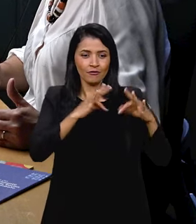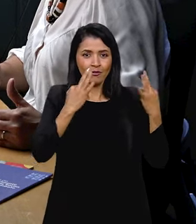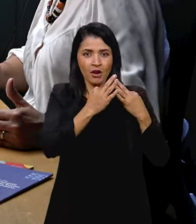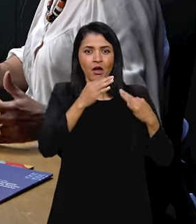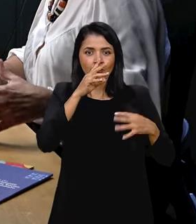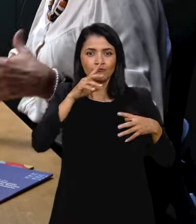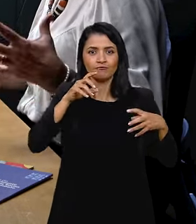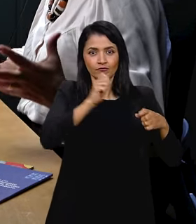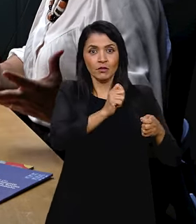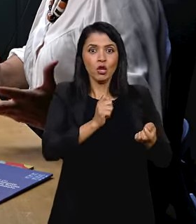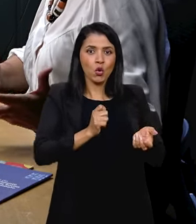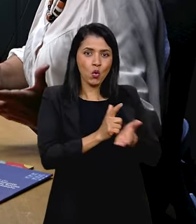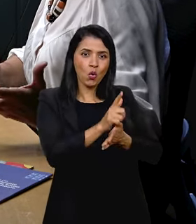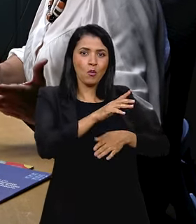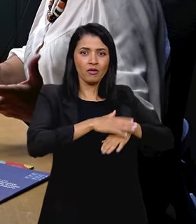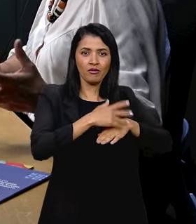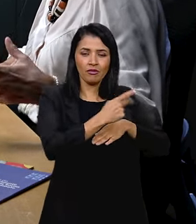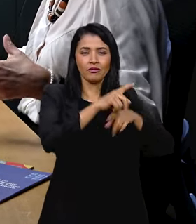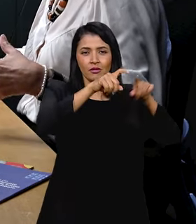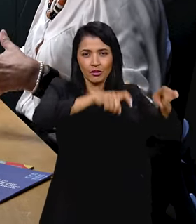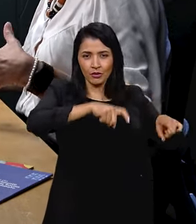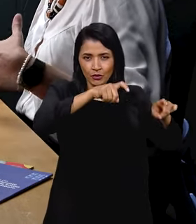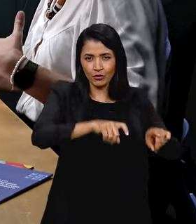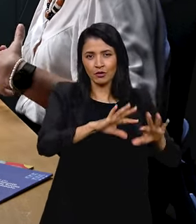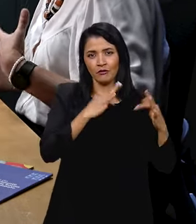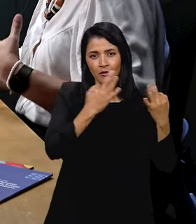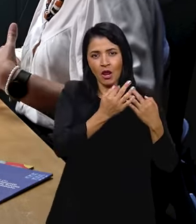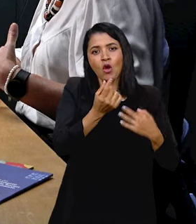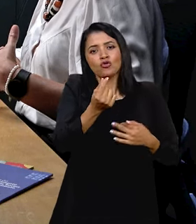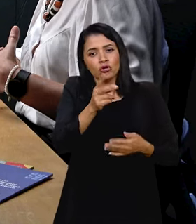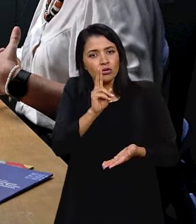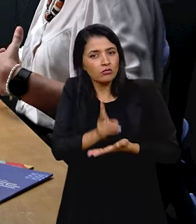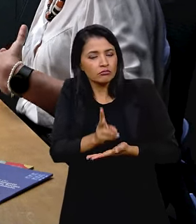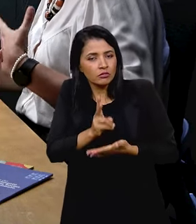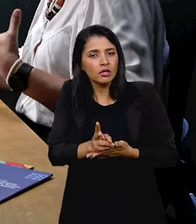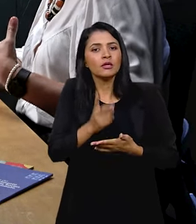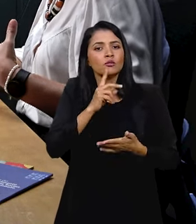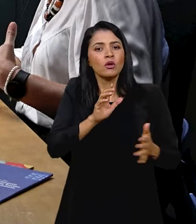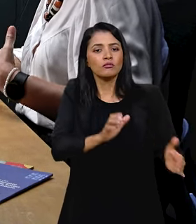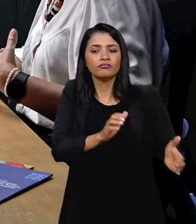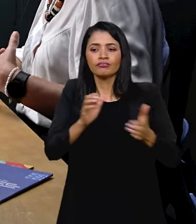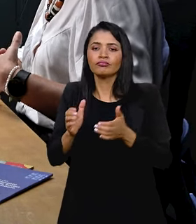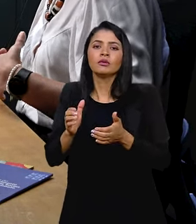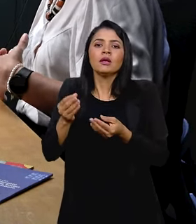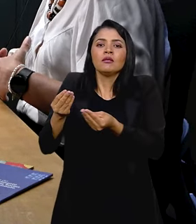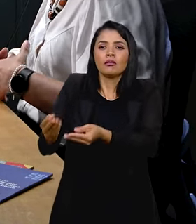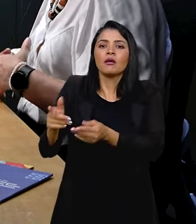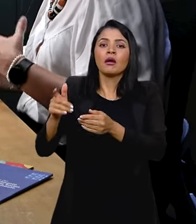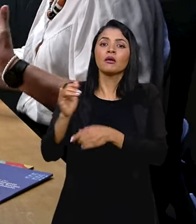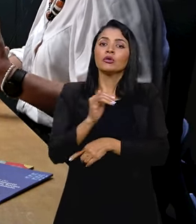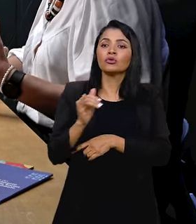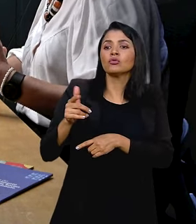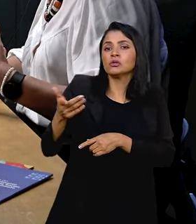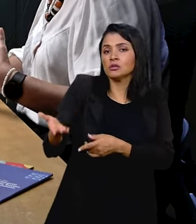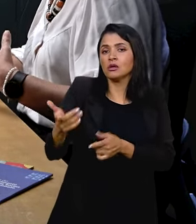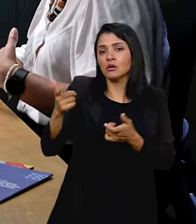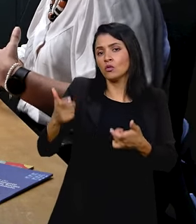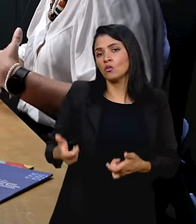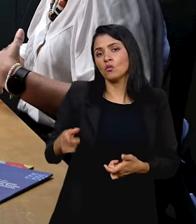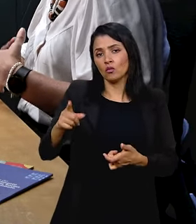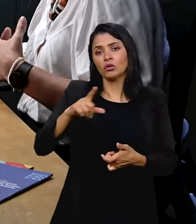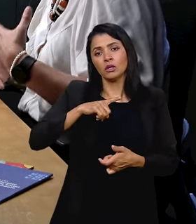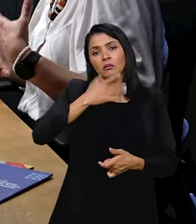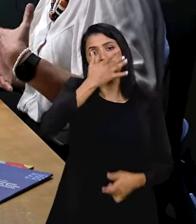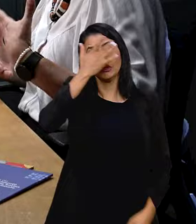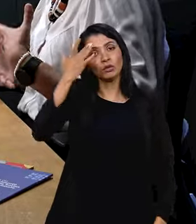familiar ele compra da Agricultura Familiar e com o mesmo recurso Ele entrega esses alimentos para instituições aí